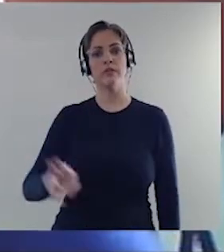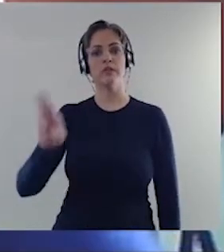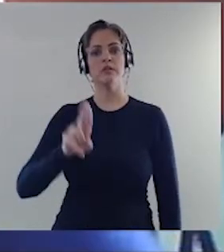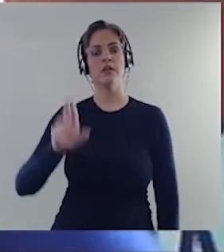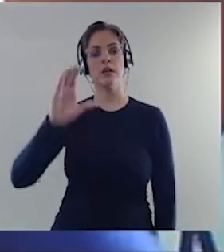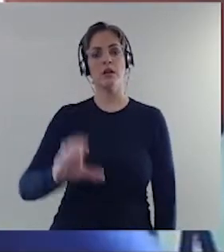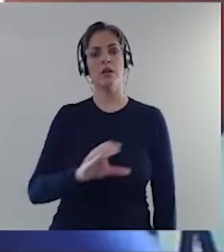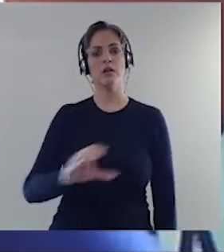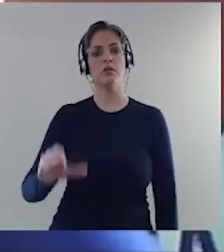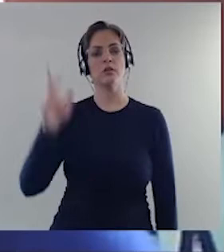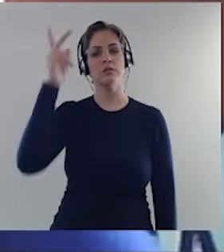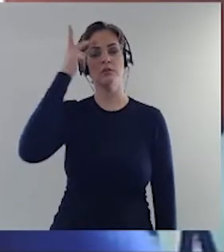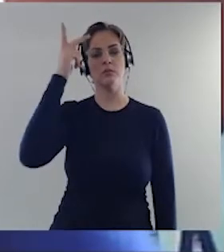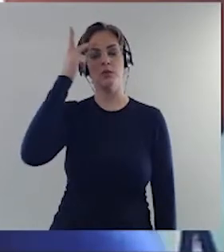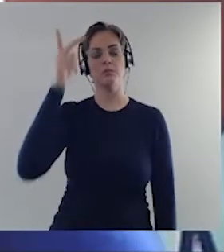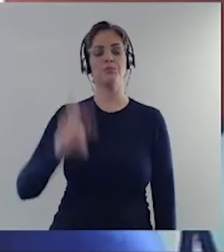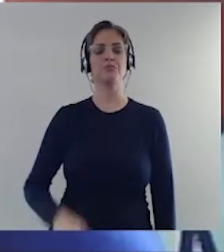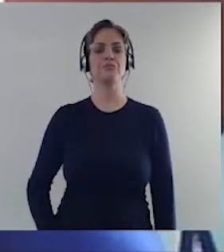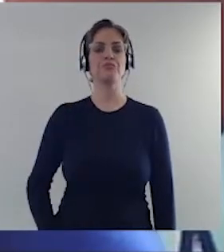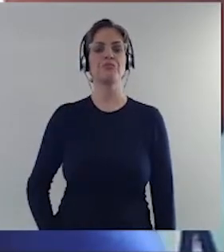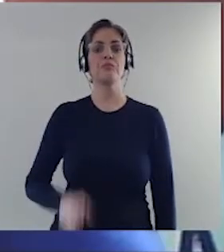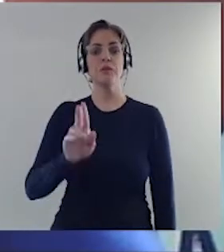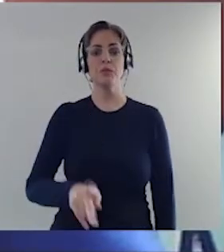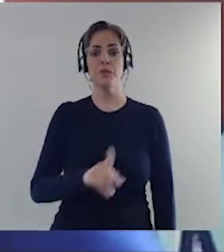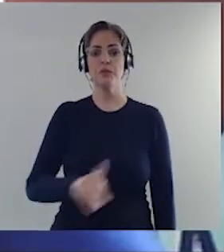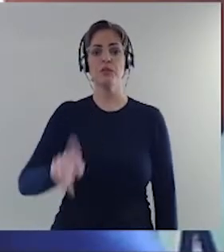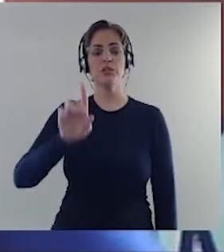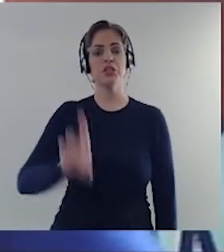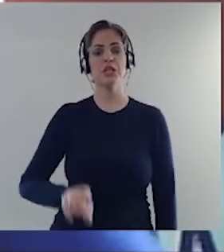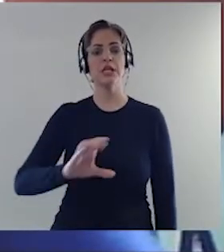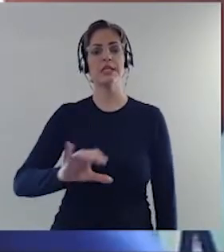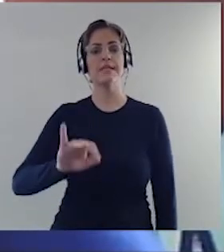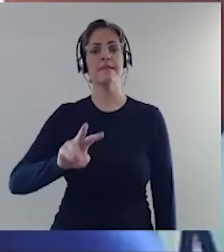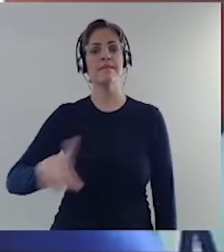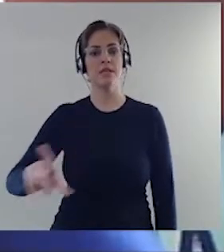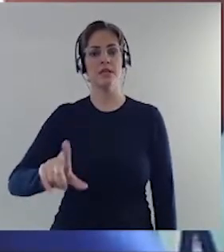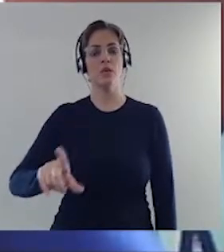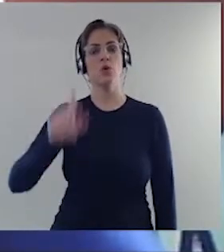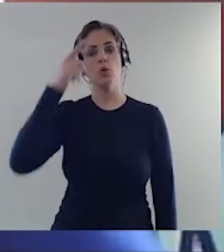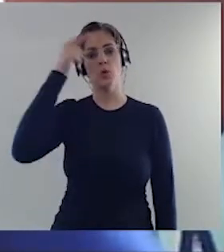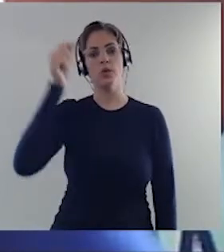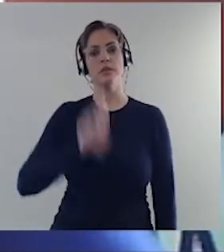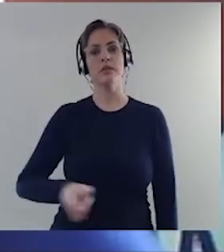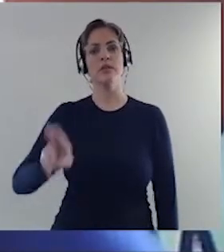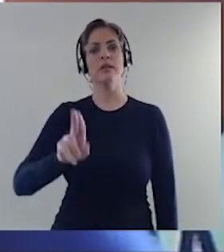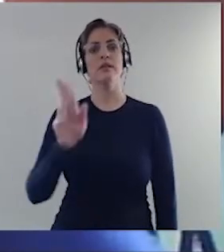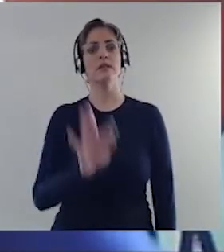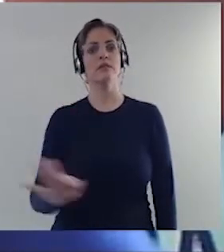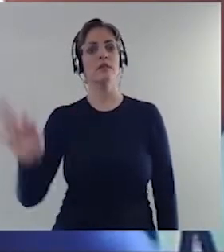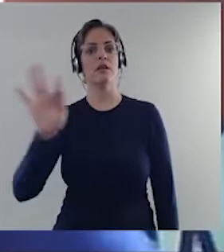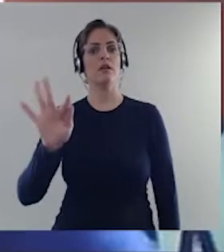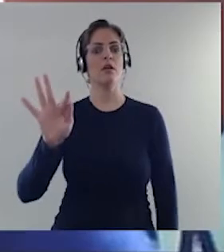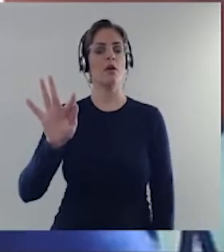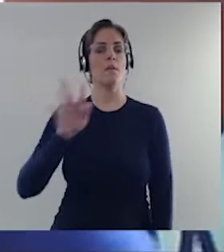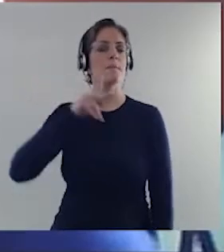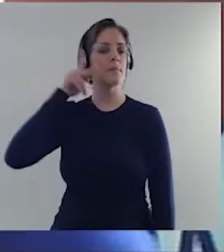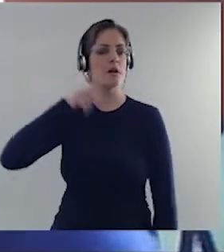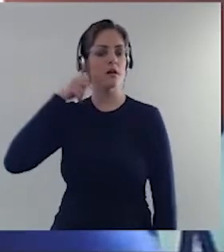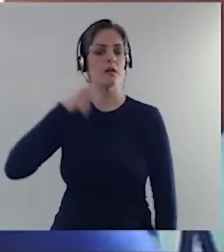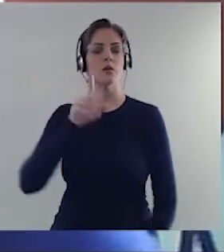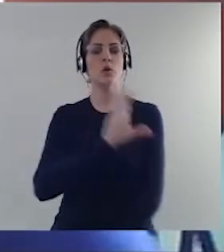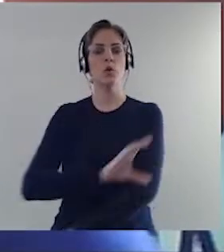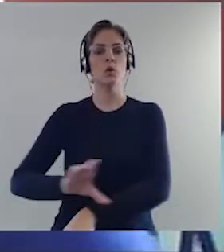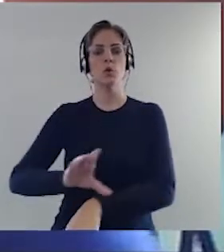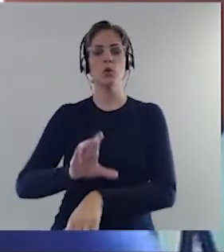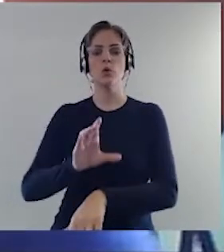Universidade Católica de São Paulo, professor de Direito Civil pela Universidade Federal da Paraíba, nos cursos